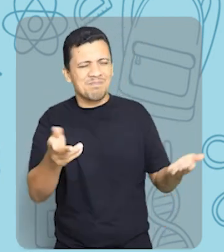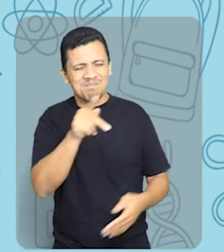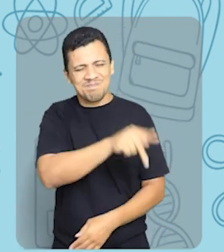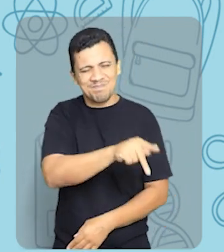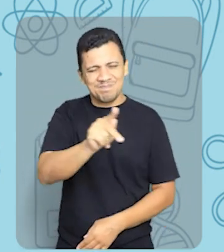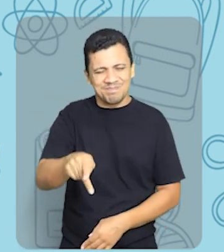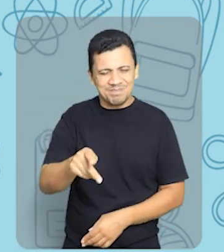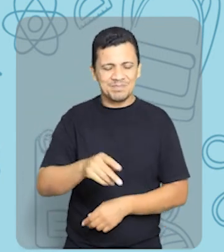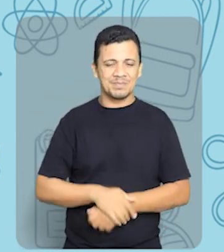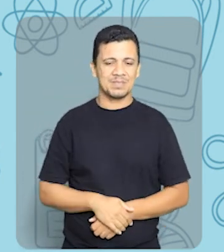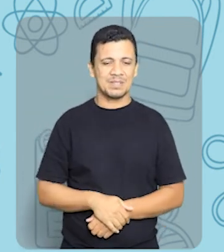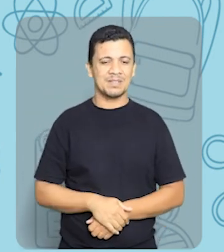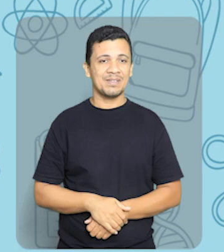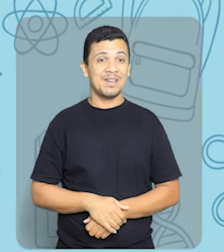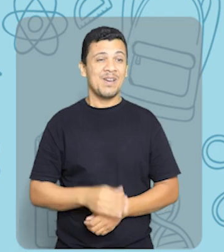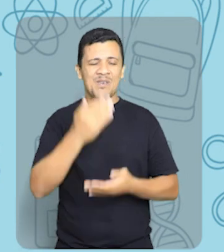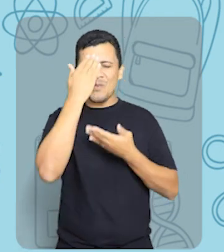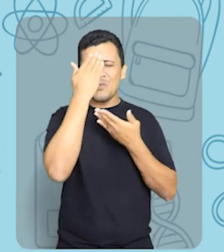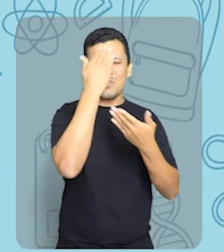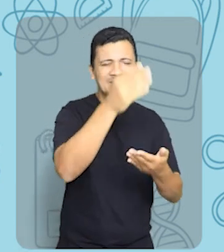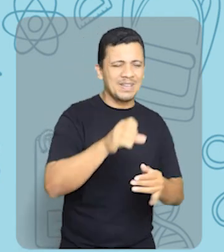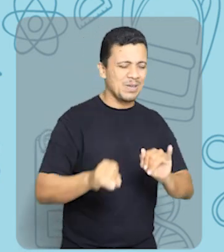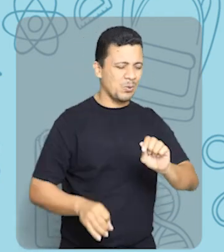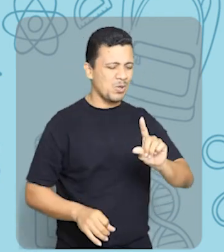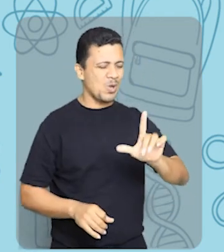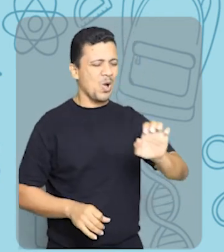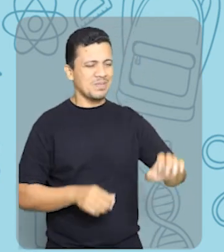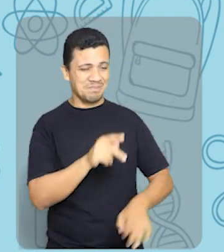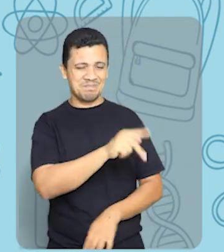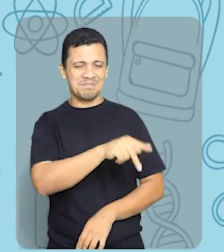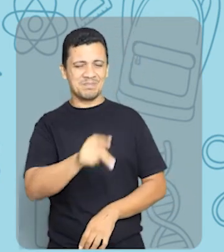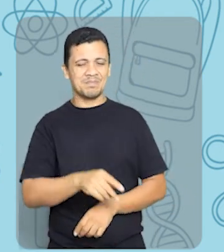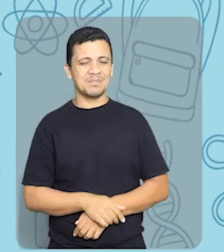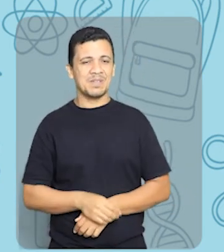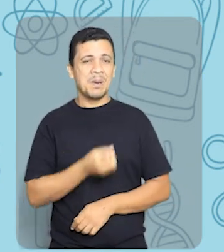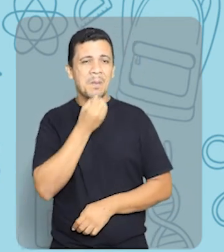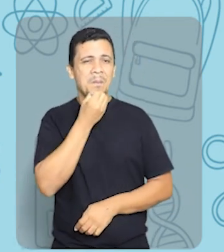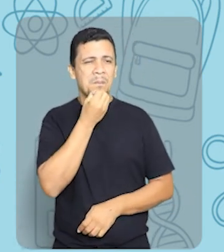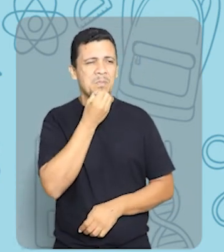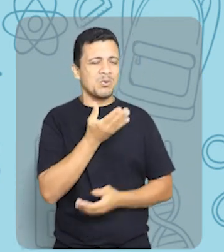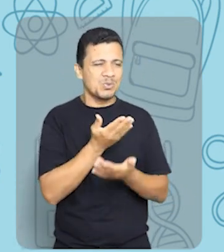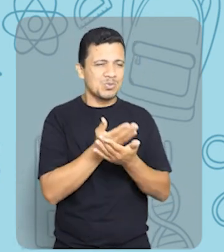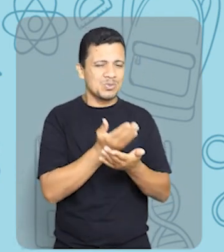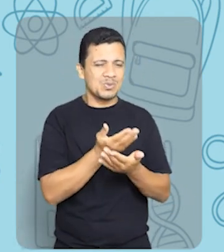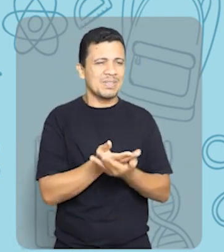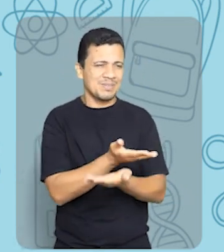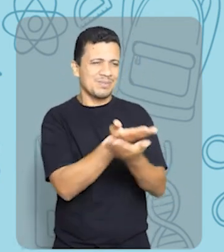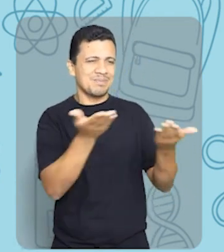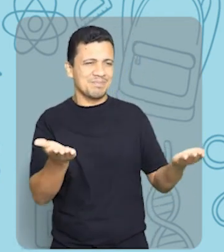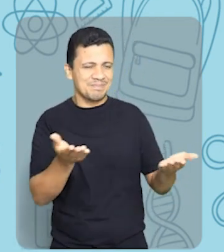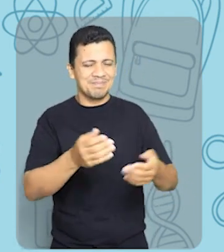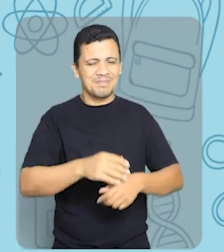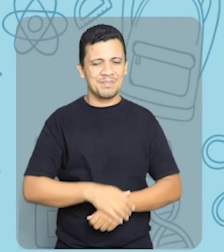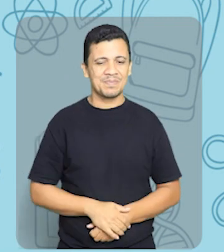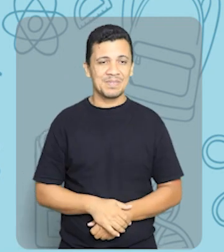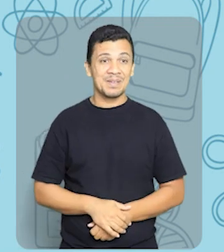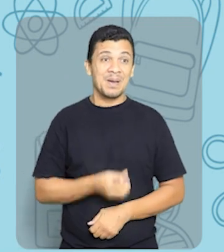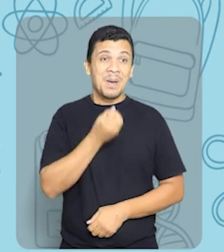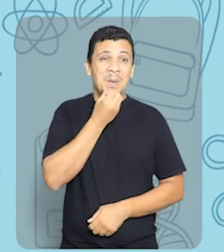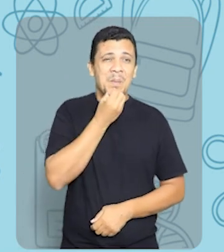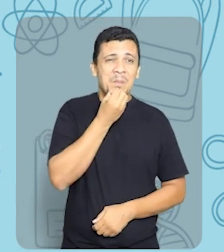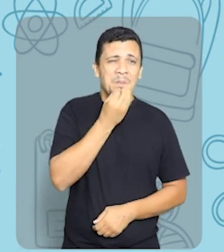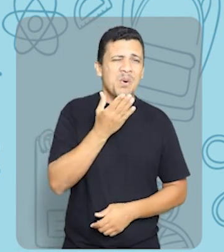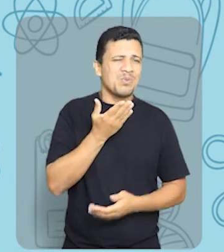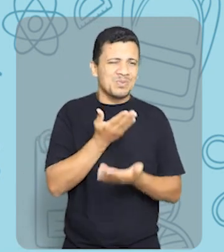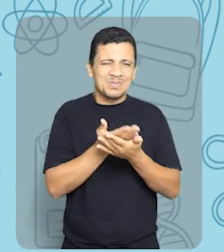professoras. Valeu, professor Ioli. É muito bom estudar com você, professora Naceli. É muito bom